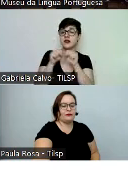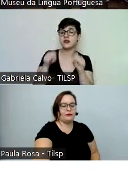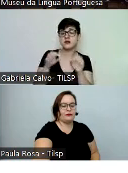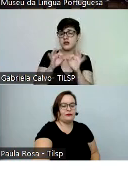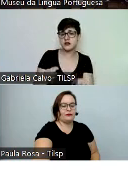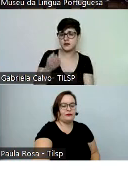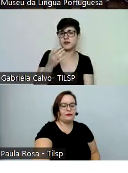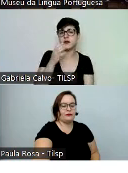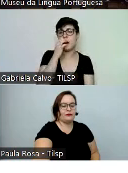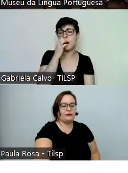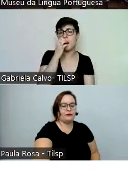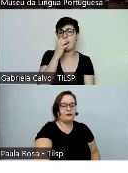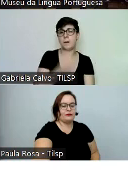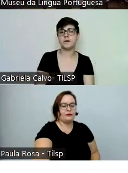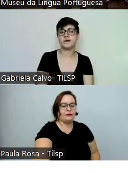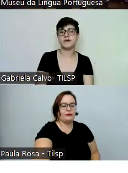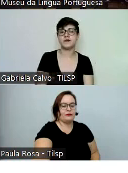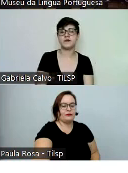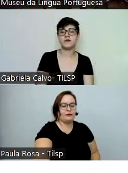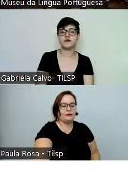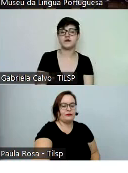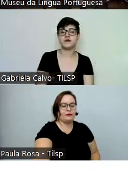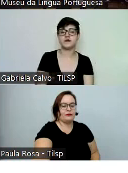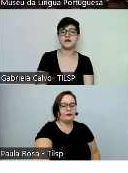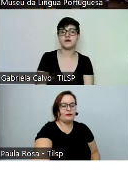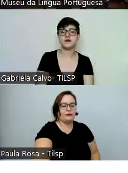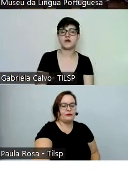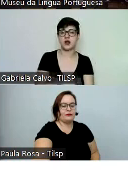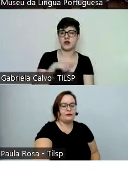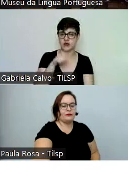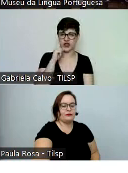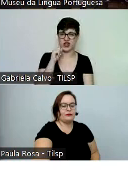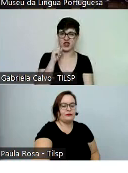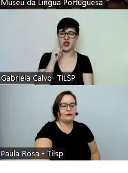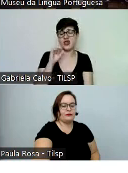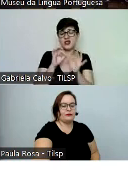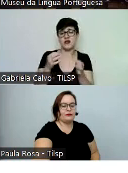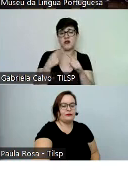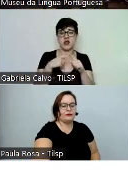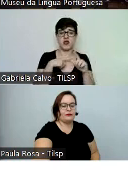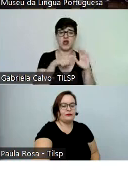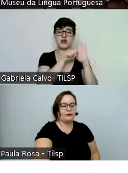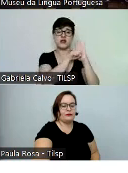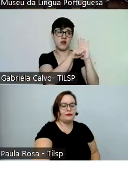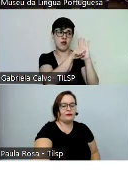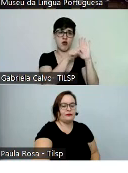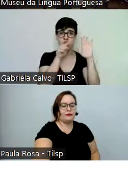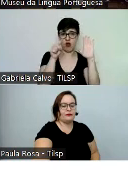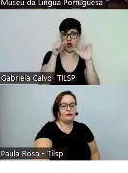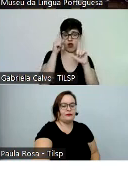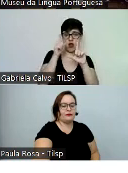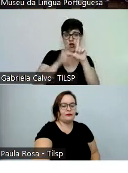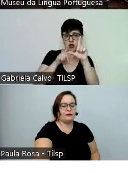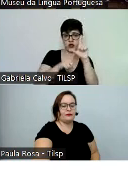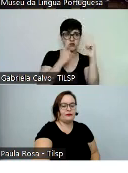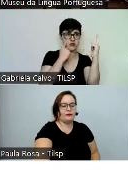basicamente é um processo simples ensinar isso porque é basicamente um sistema de correspondência com o nosso alfabeto e as pessoas